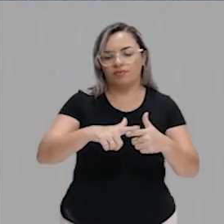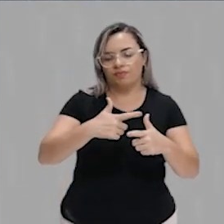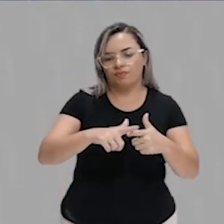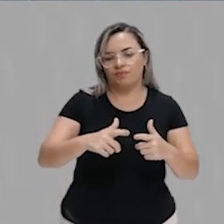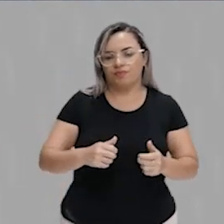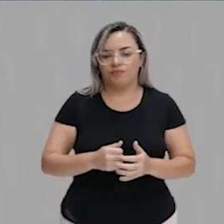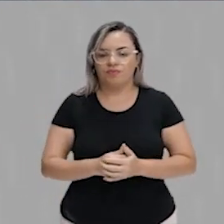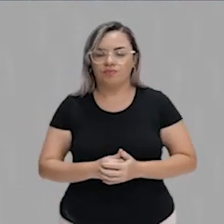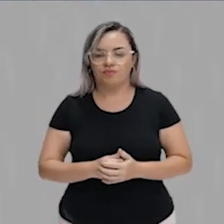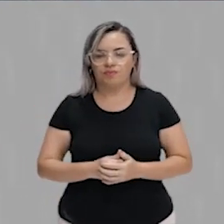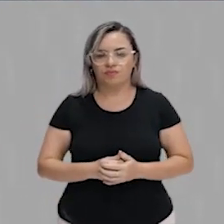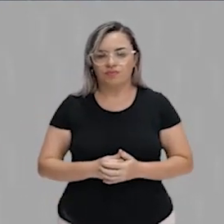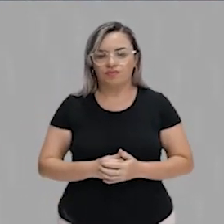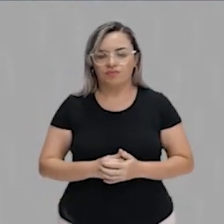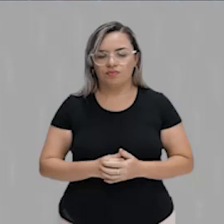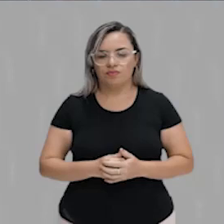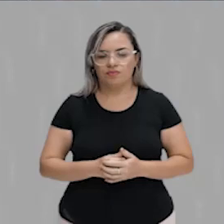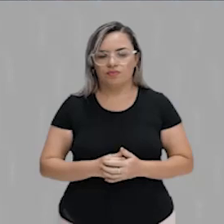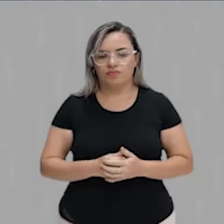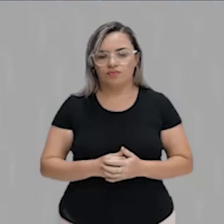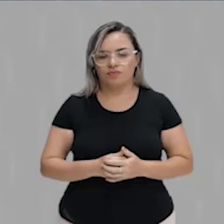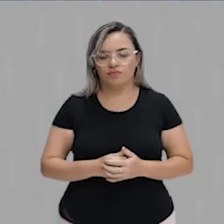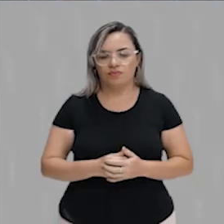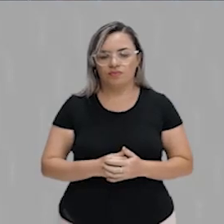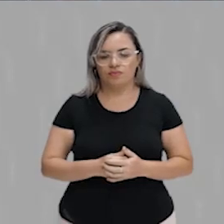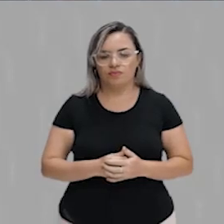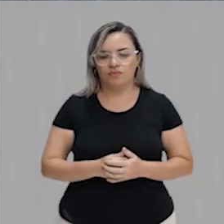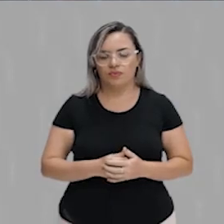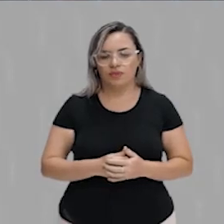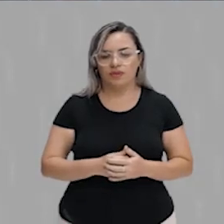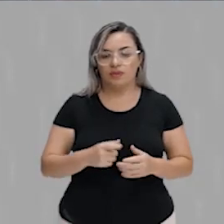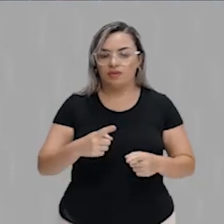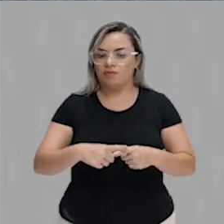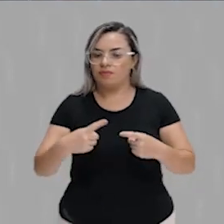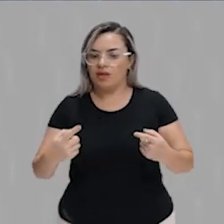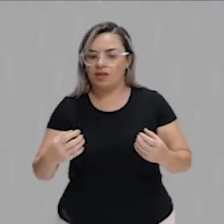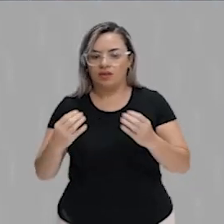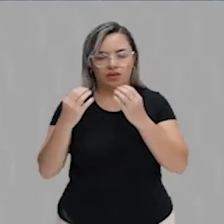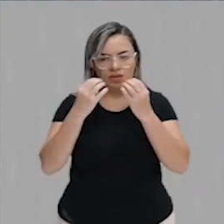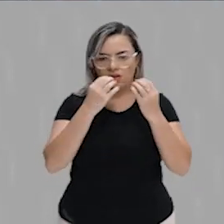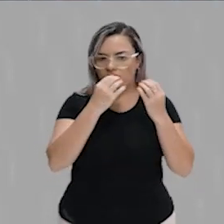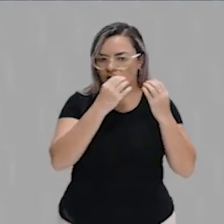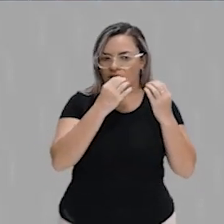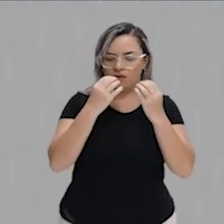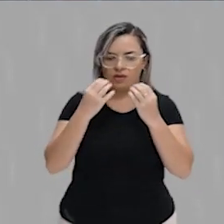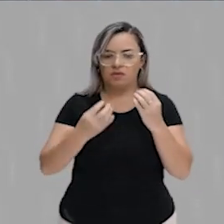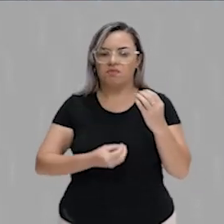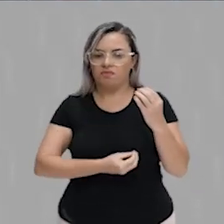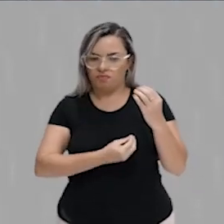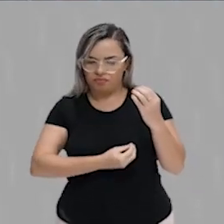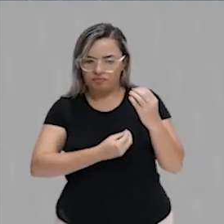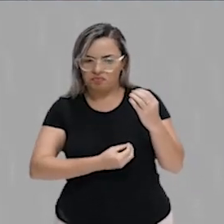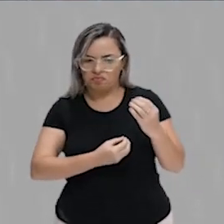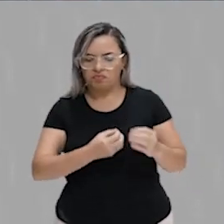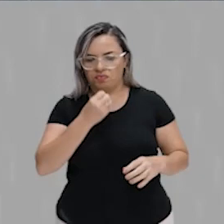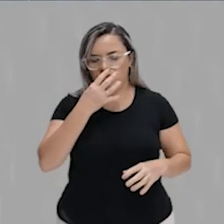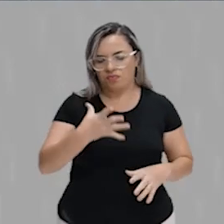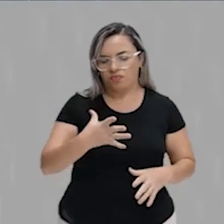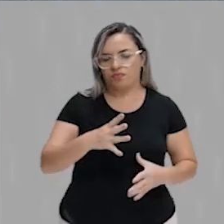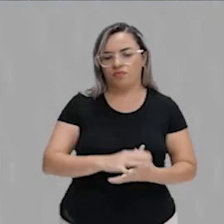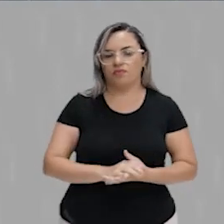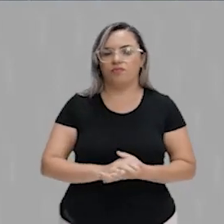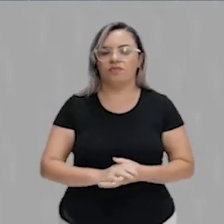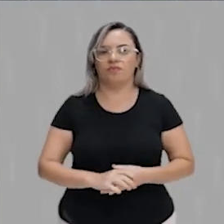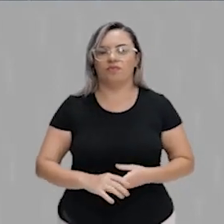Enquanto, em compensação, ela não vai matar a plantação de milho, vai matar somente as plantas indesejadas. Basicamente isso. Então, o